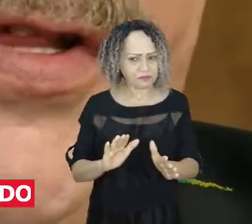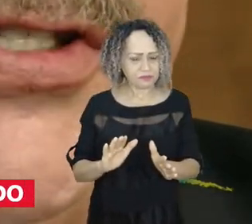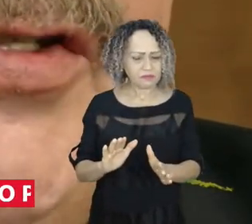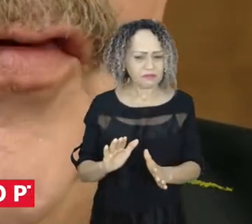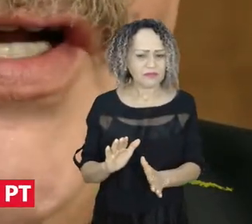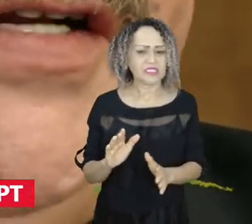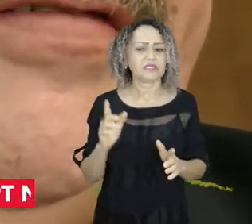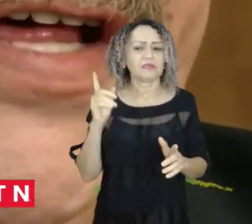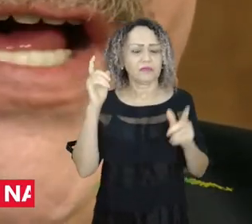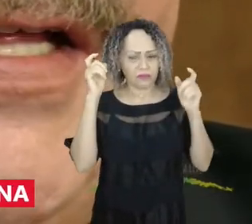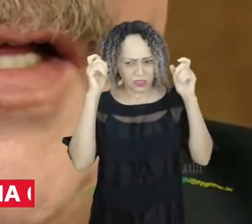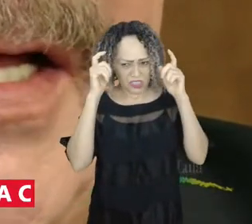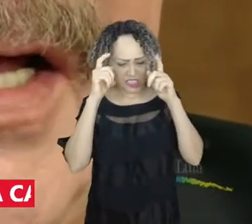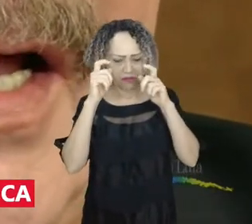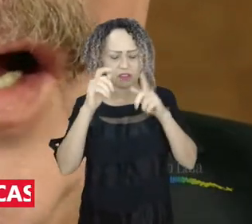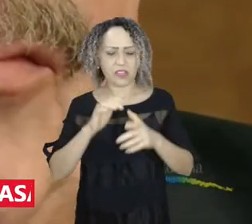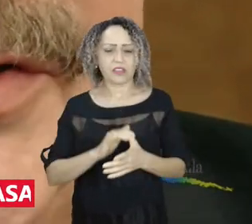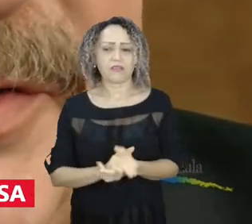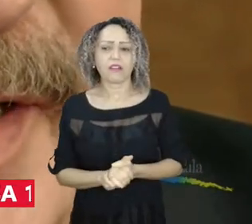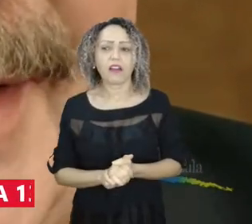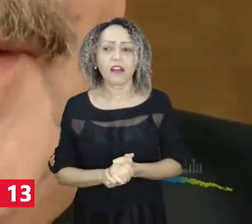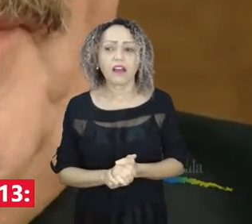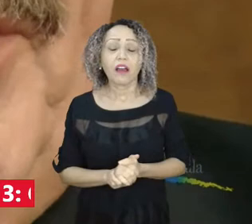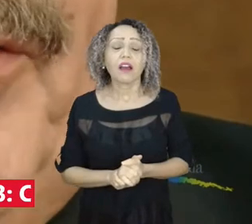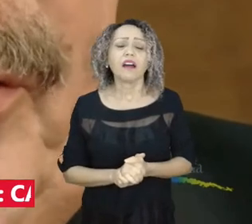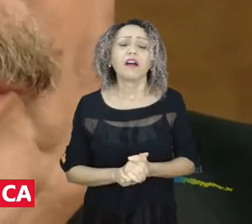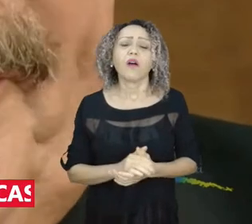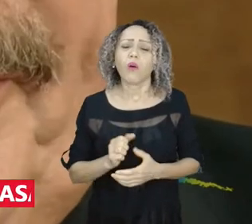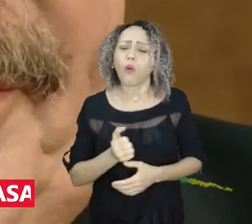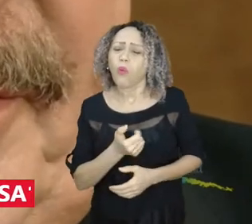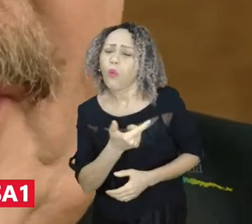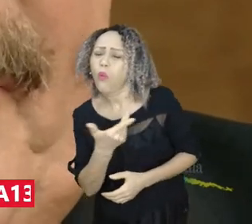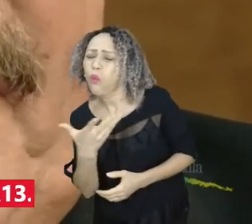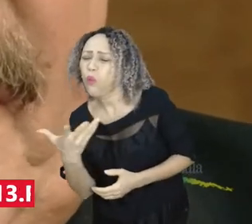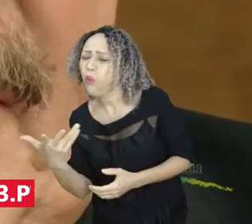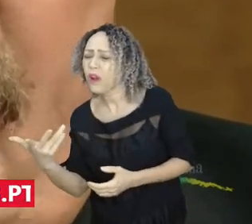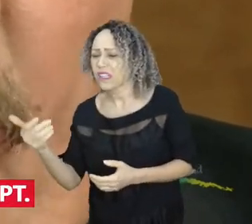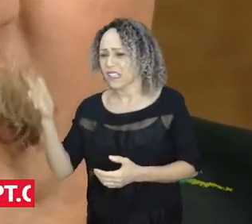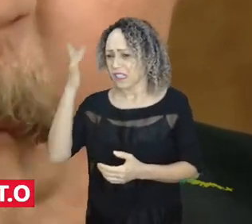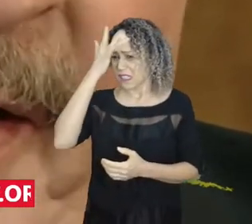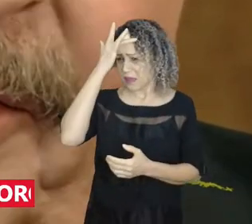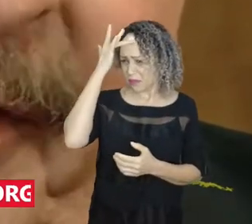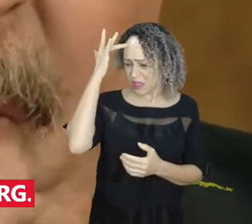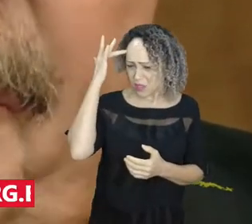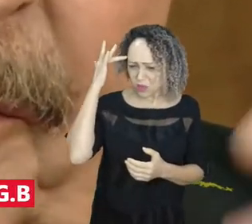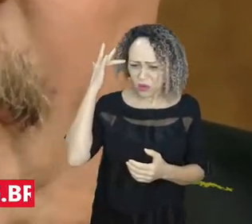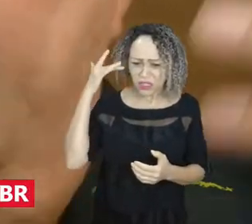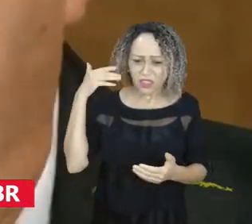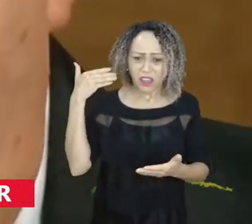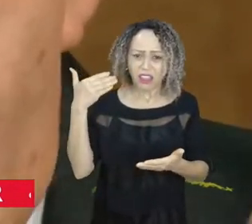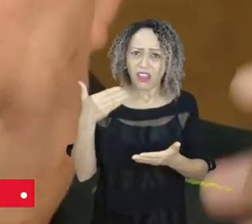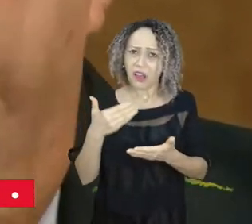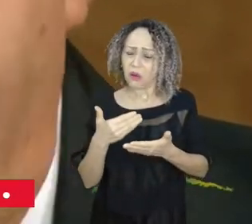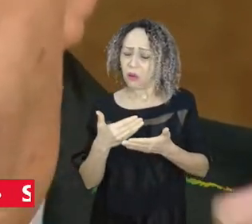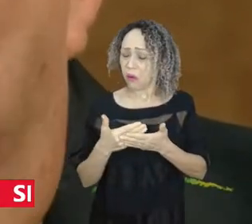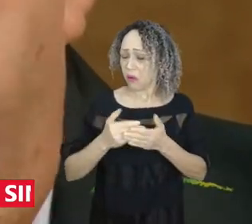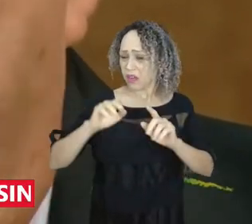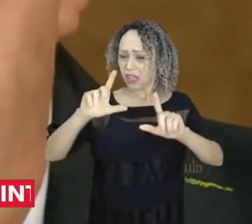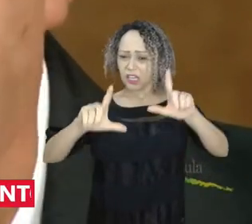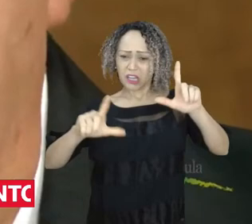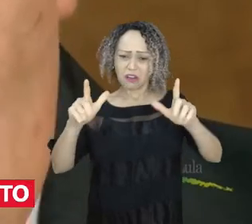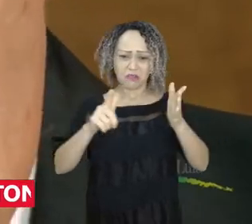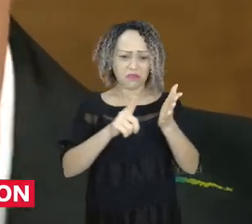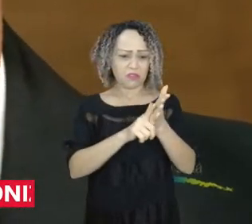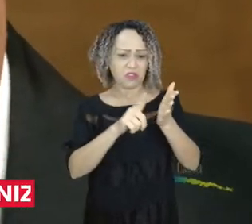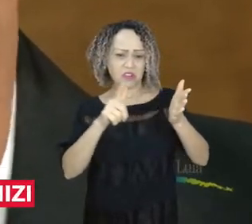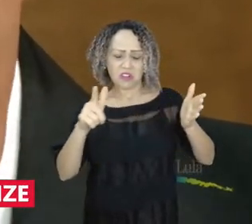anos depois a gente for analisar a quantidade de pessoas, sabe, que ainda hoje aparecem na televisão e nos jornais